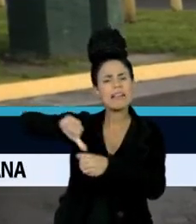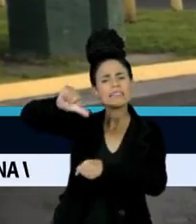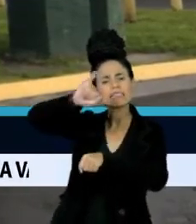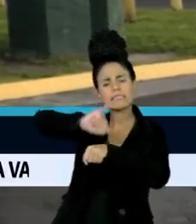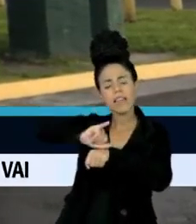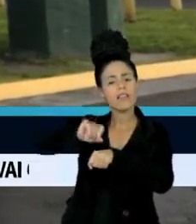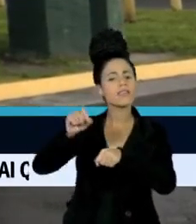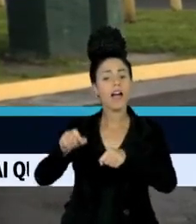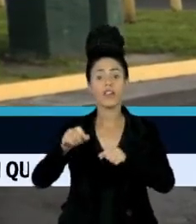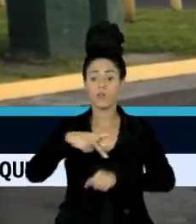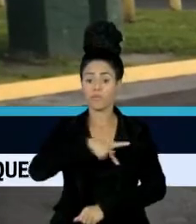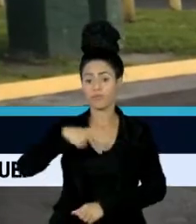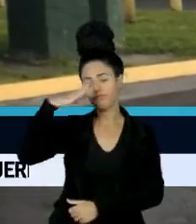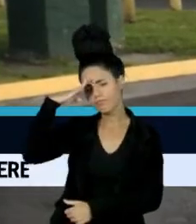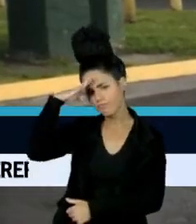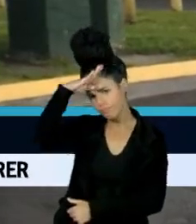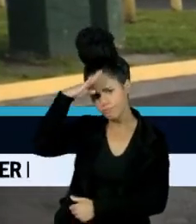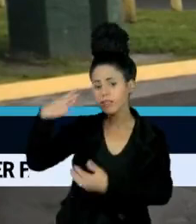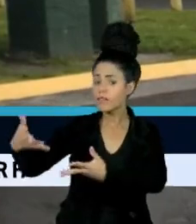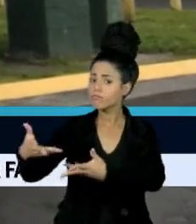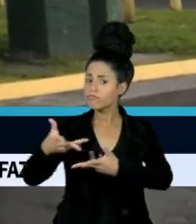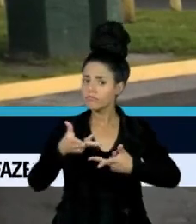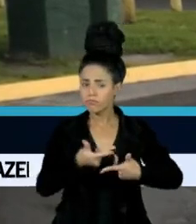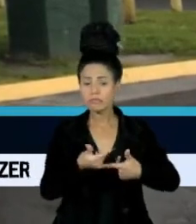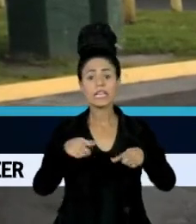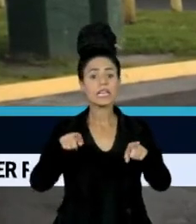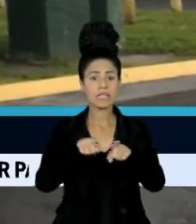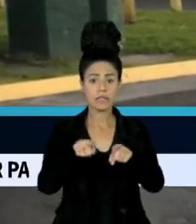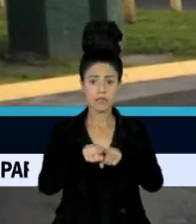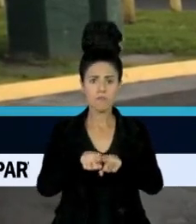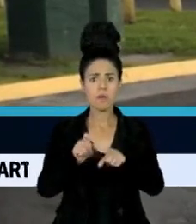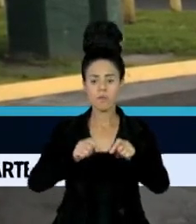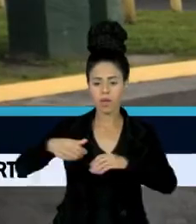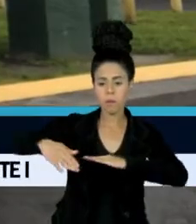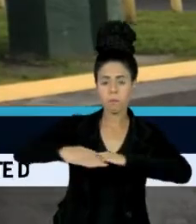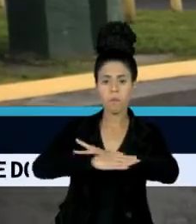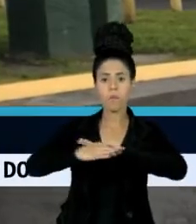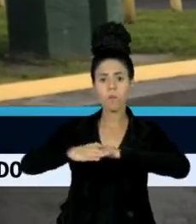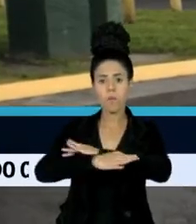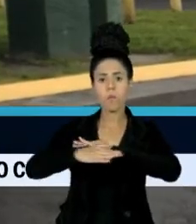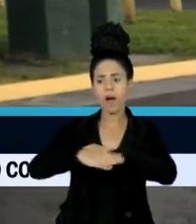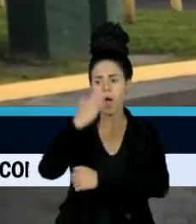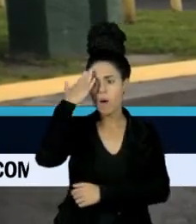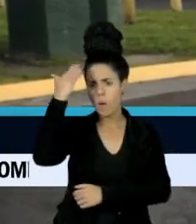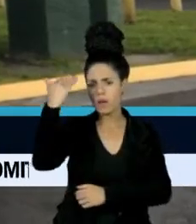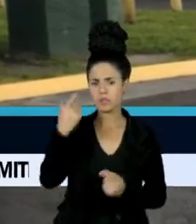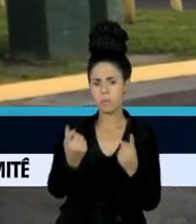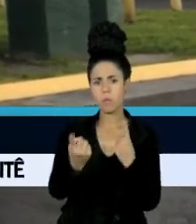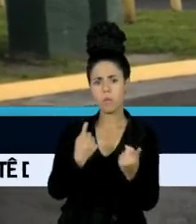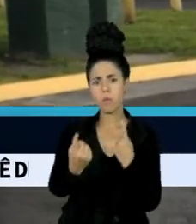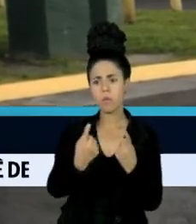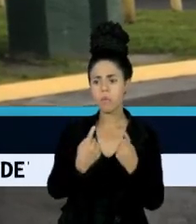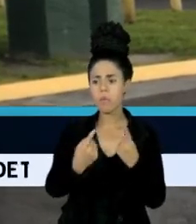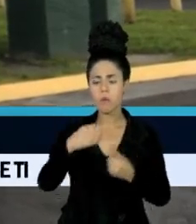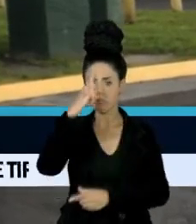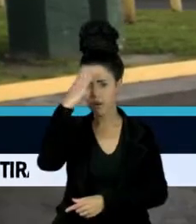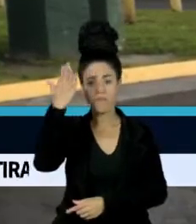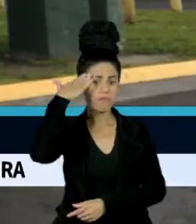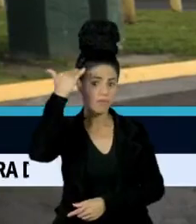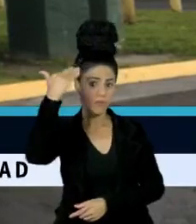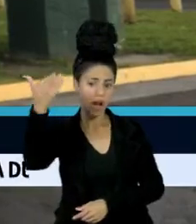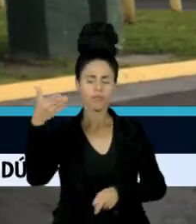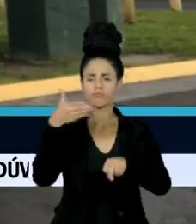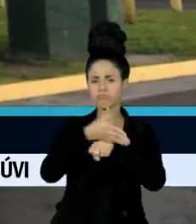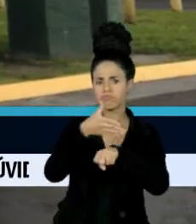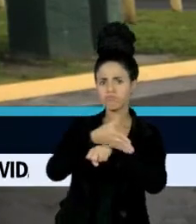presidente Jair Bolsonaro virá para a International Drive, a avenida mais brasileira de Orlando. Aqui, ele deve participar